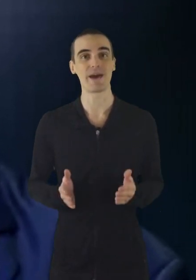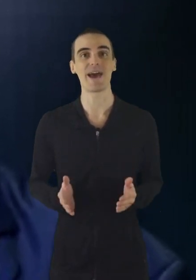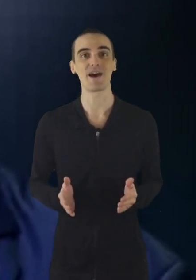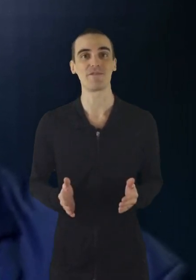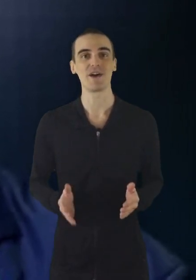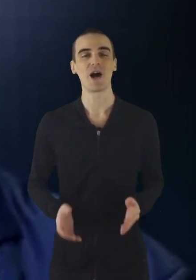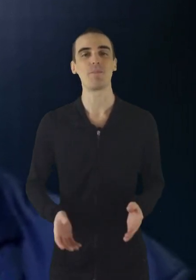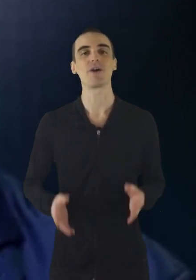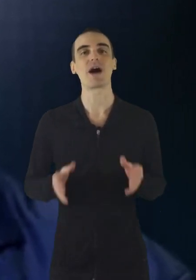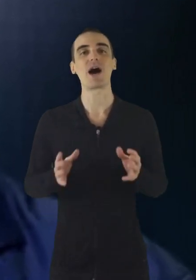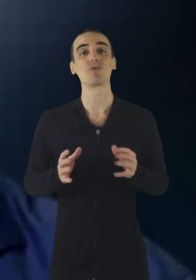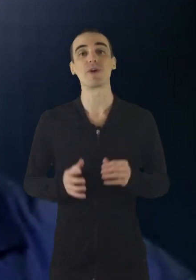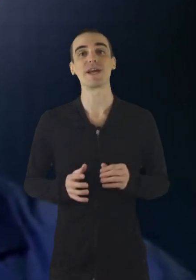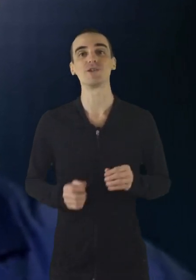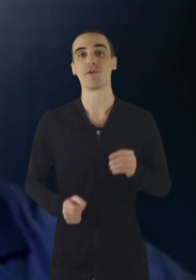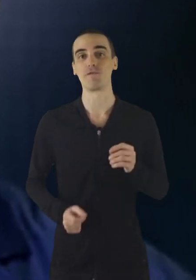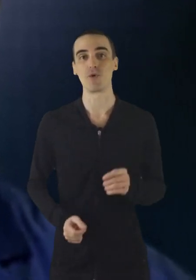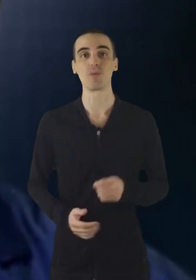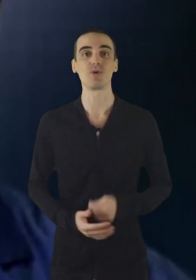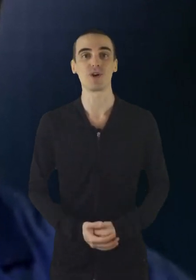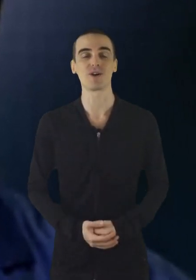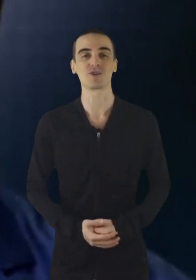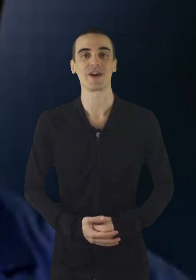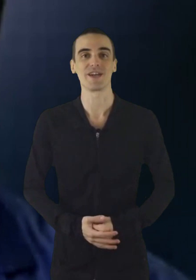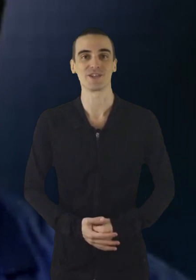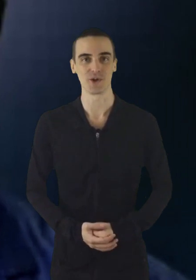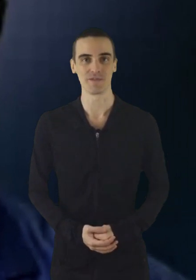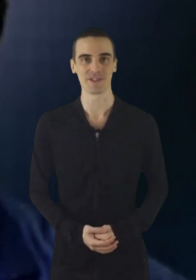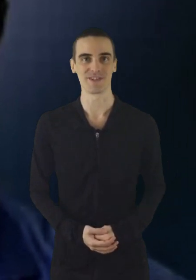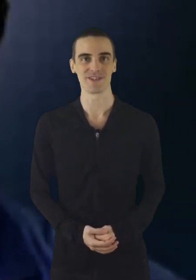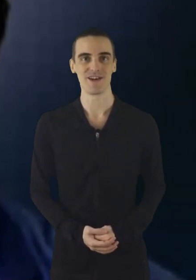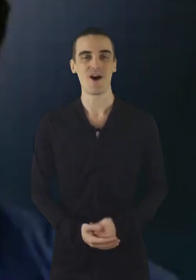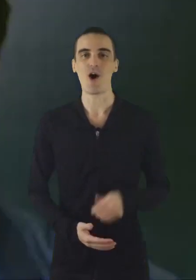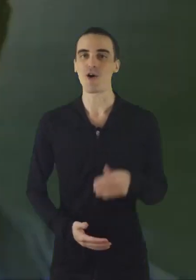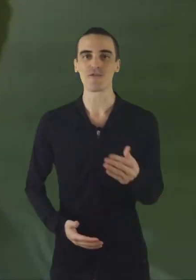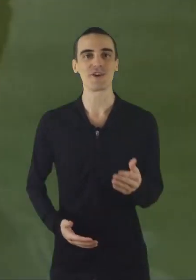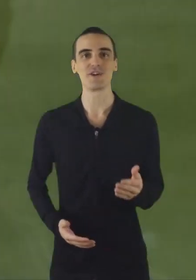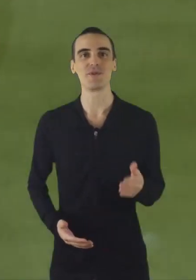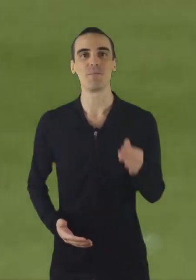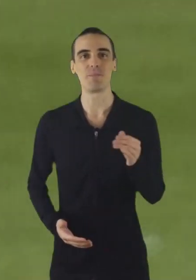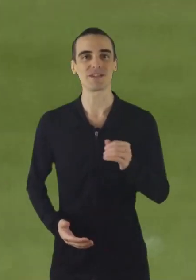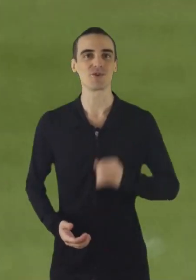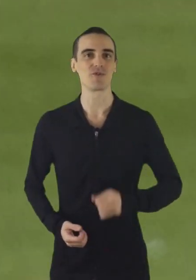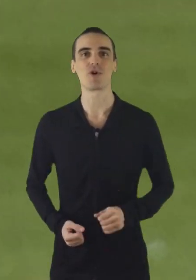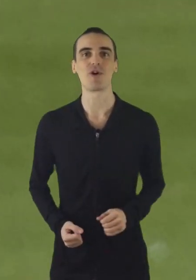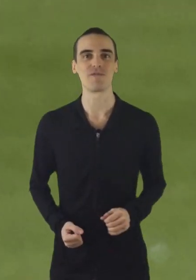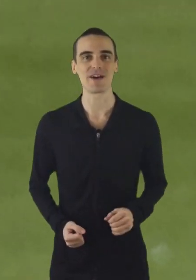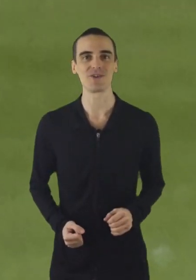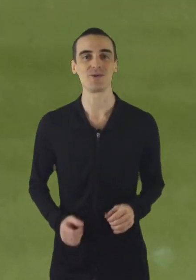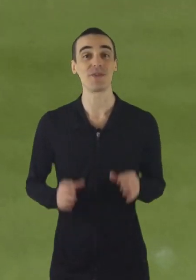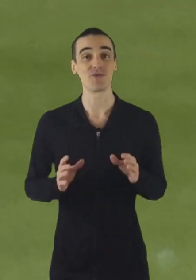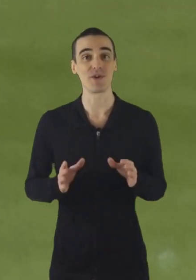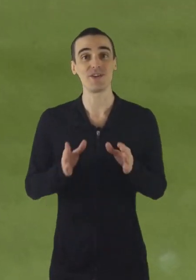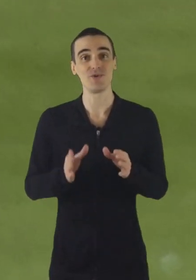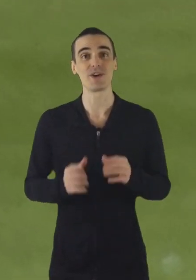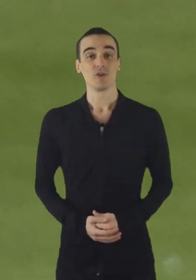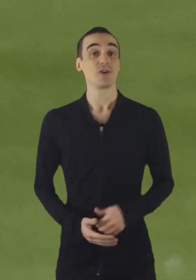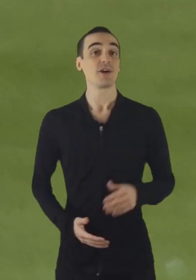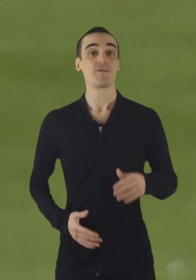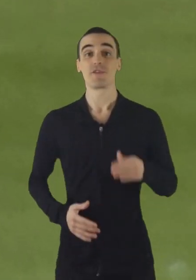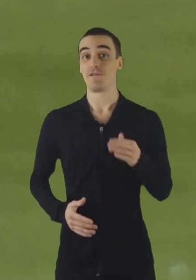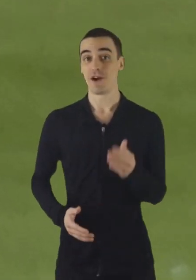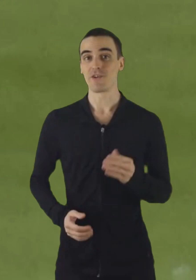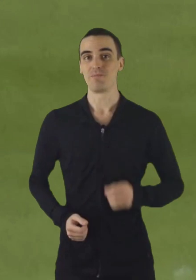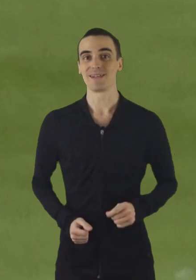que você deixa o like para que o YouTube continue divulgando essas informações para você mesmo vendido ao Botafogo o meio-campista ainda